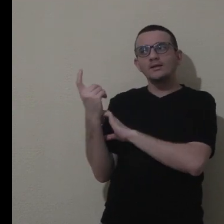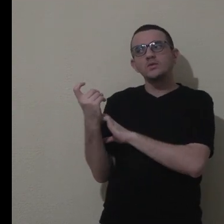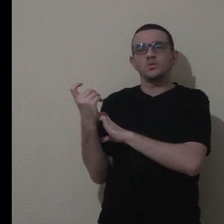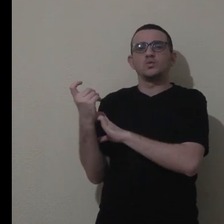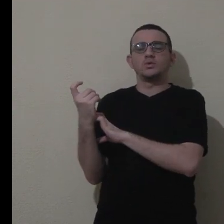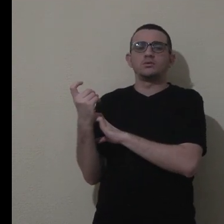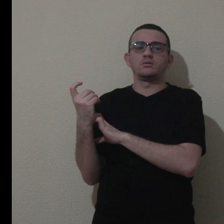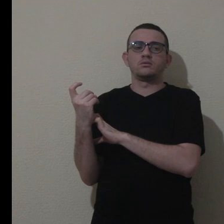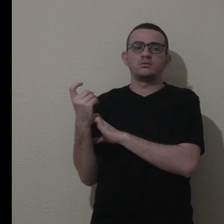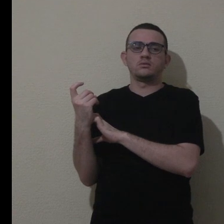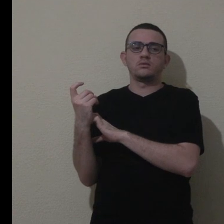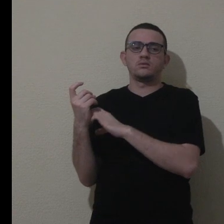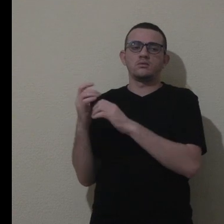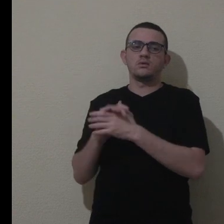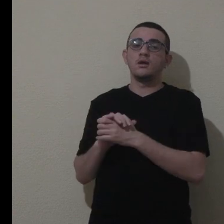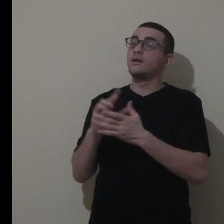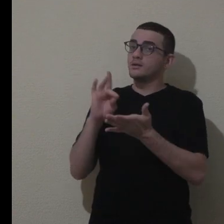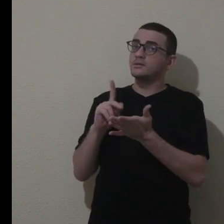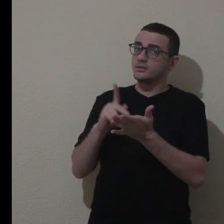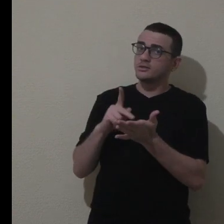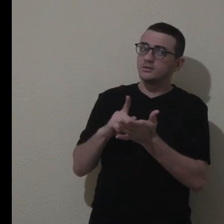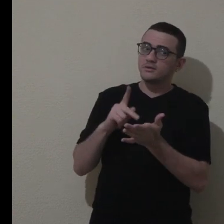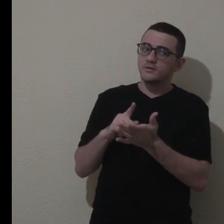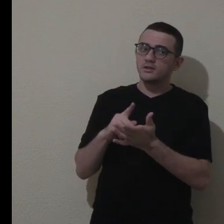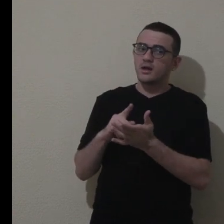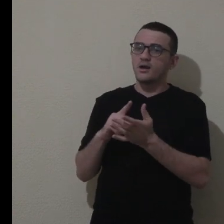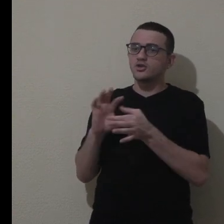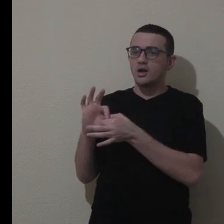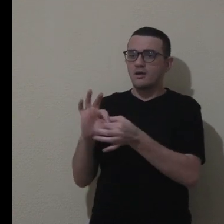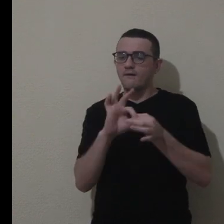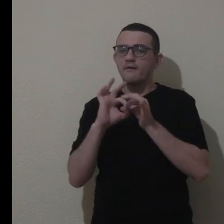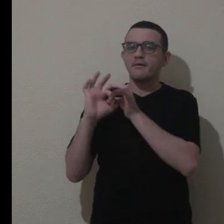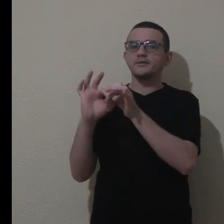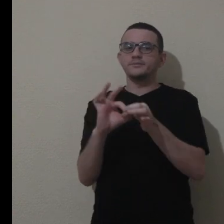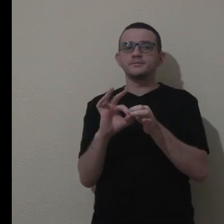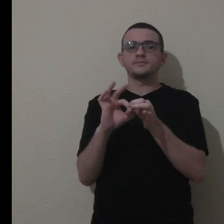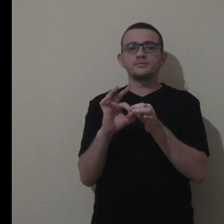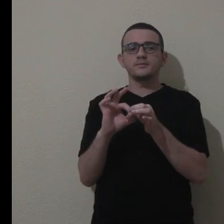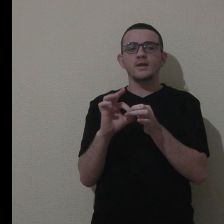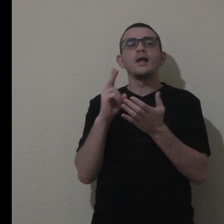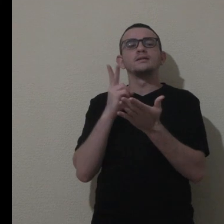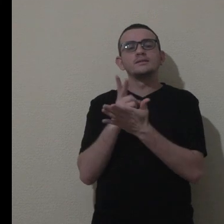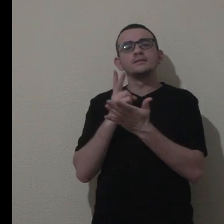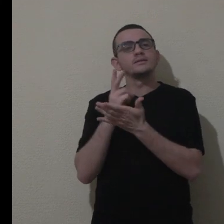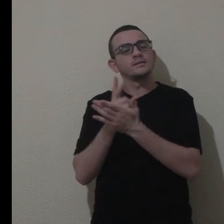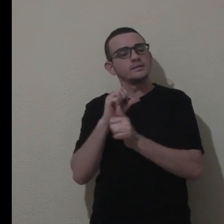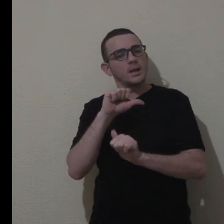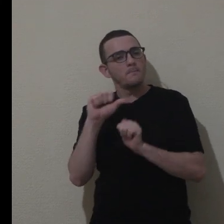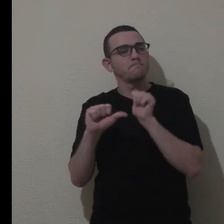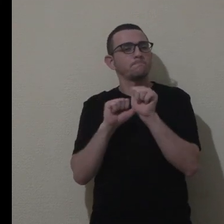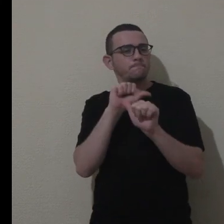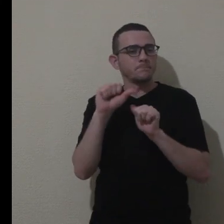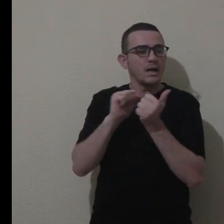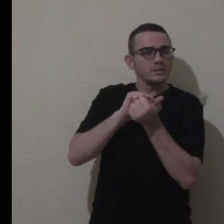maneira única, né, em si. E, de fato, nossas conexões elas estão em constante mudanças,